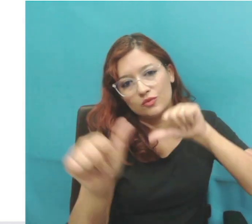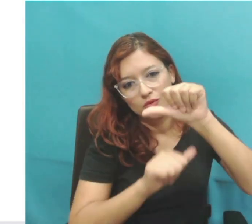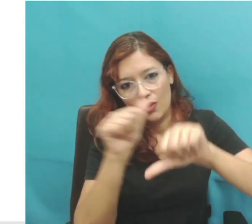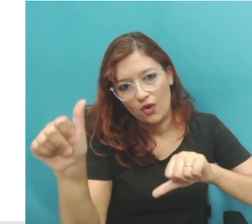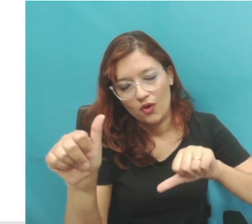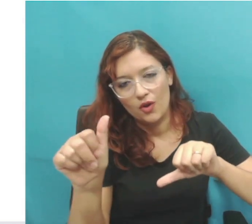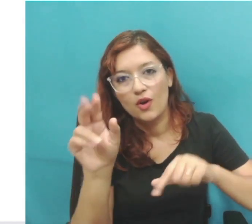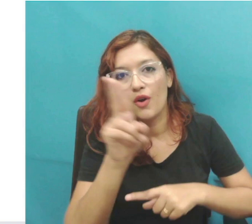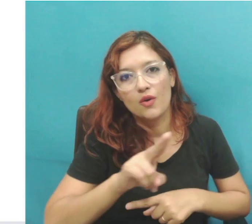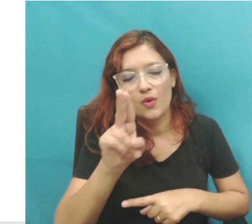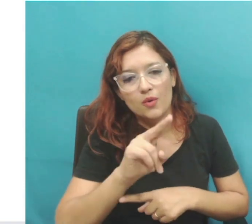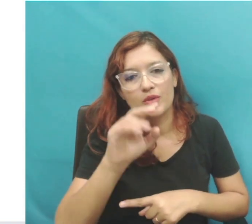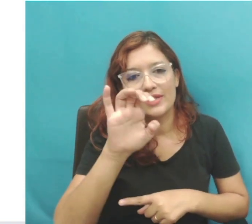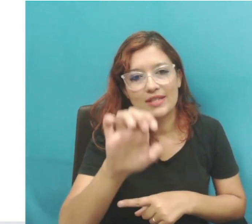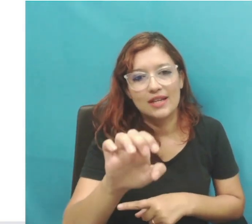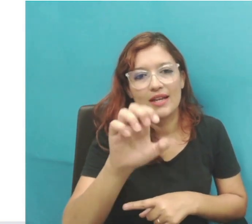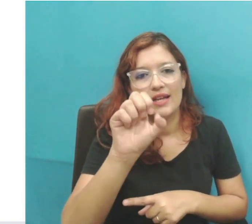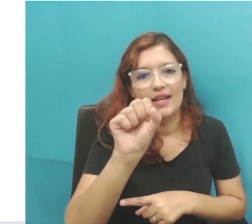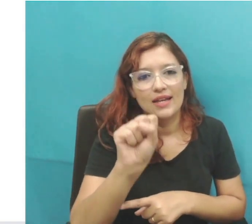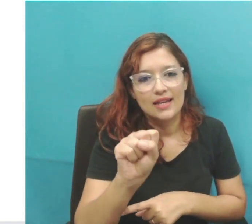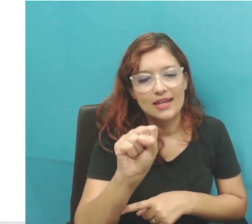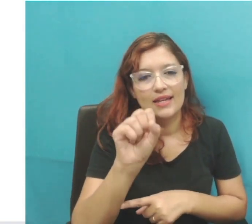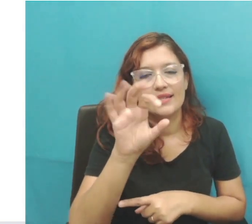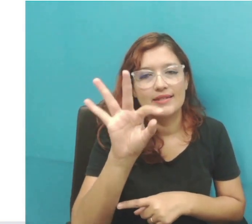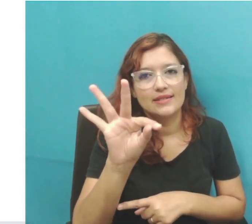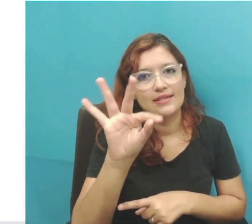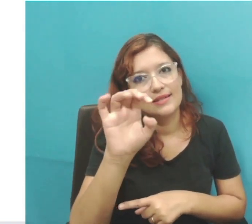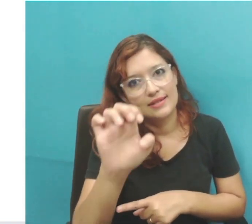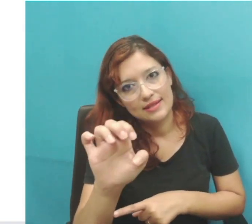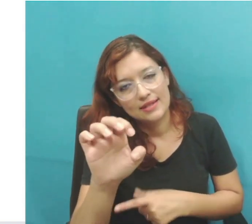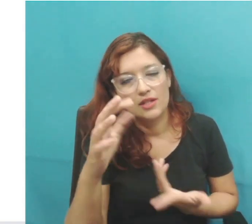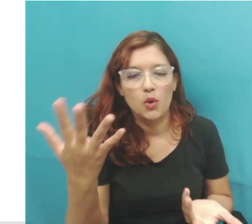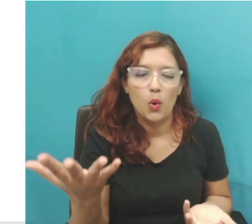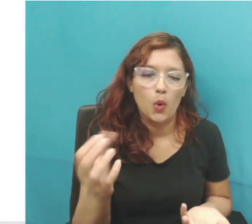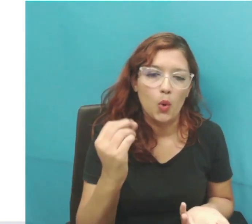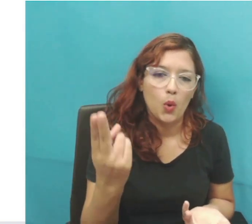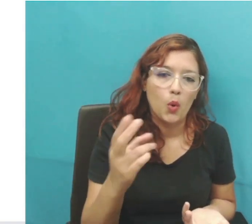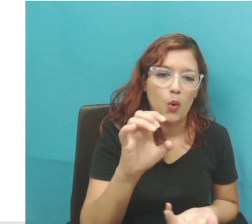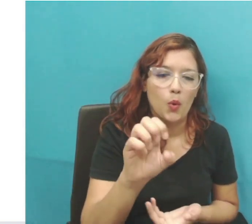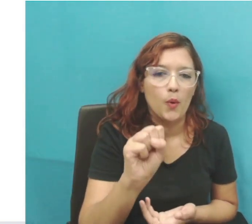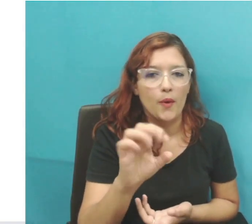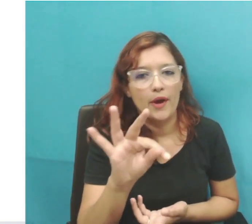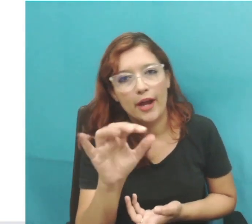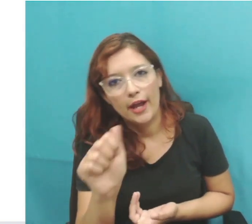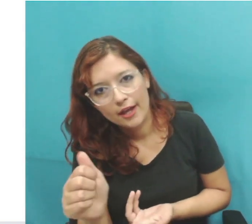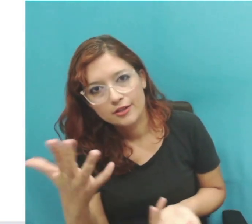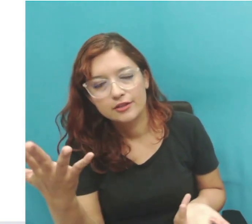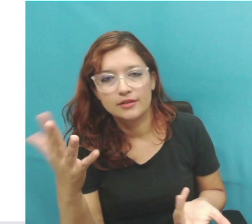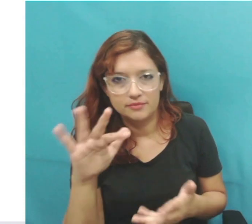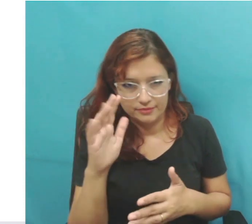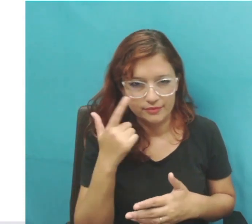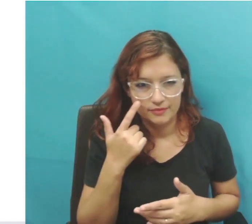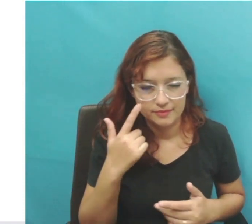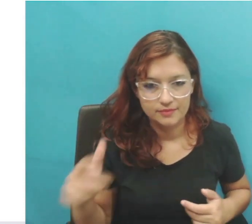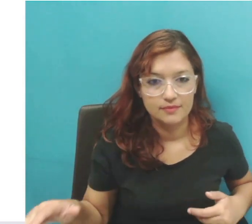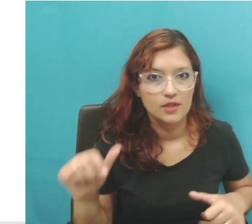explicar os detalhes, aí eu tenho que mudar e usar este ou esta.